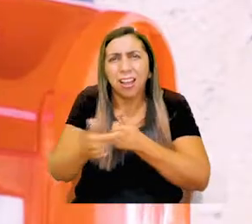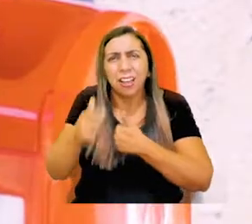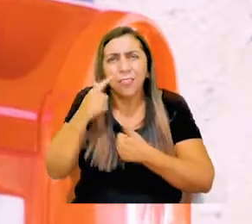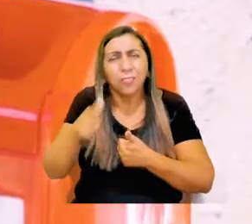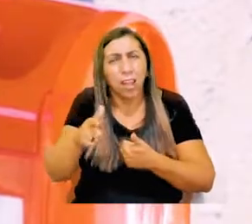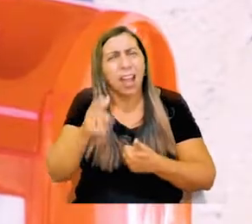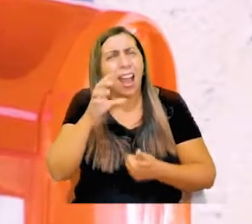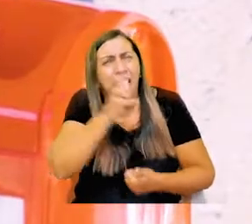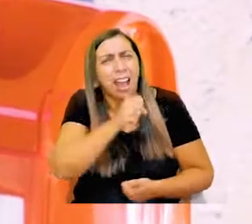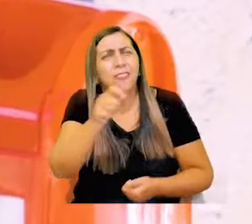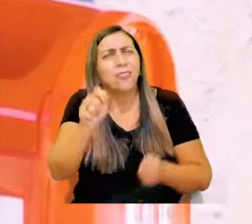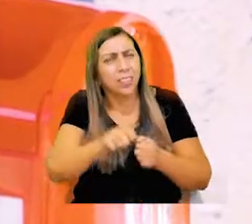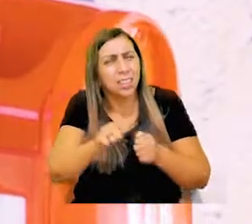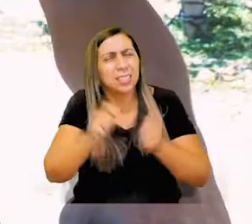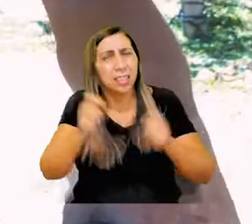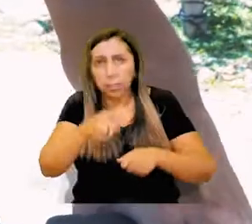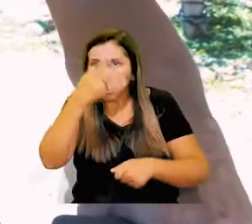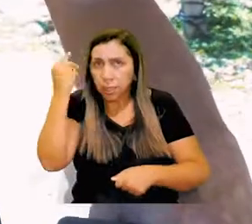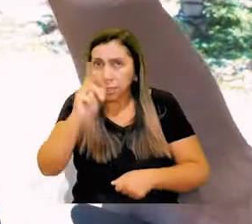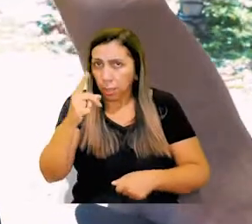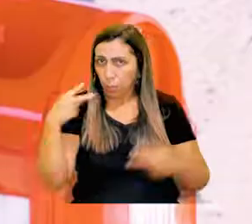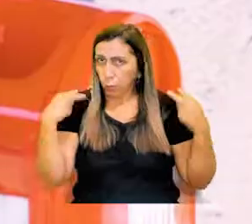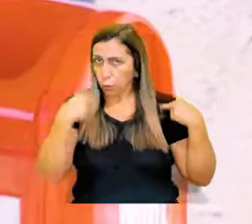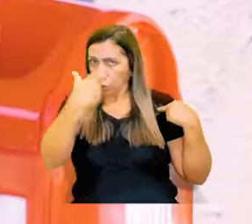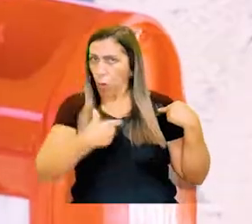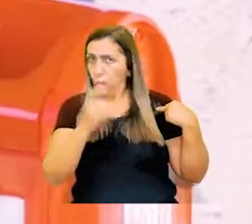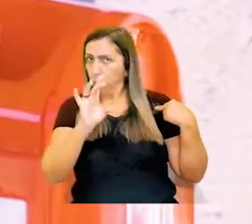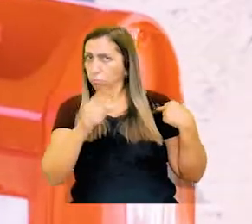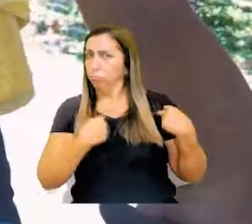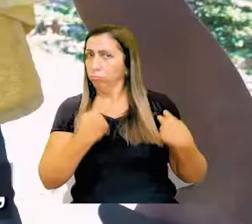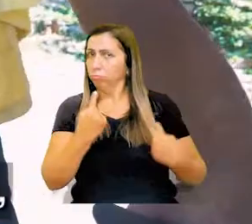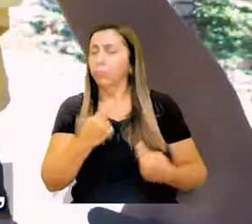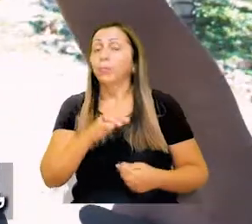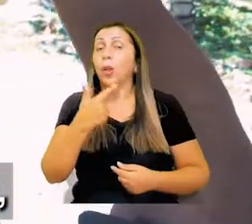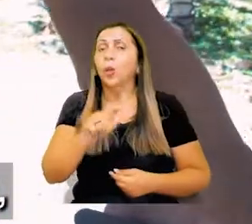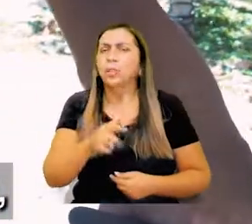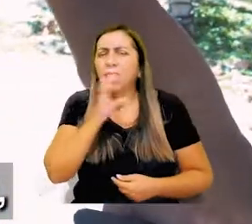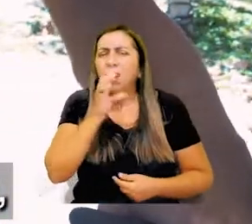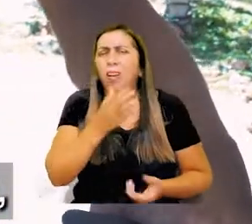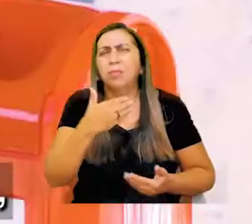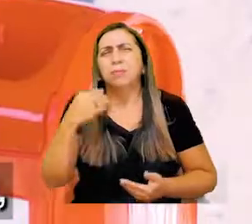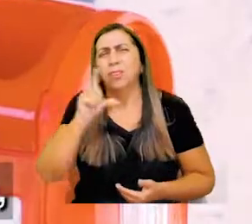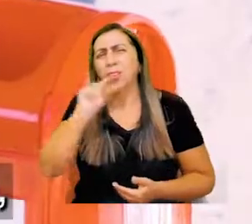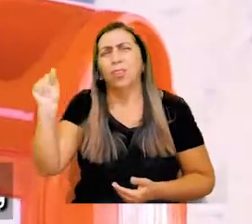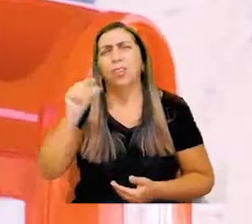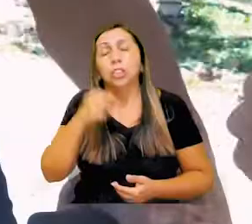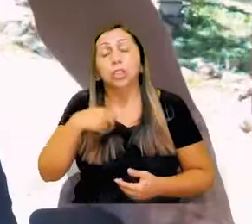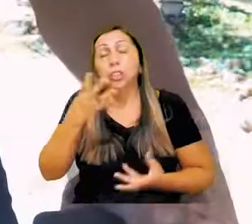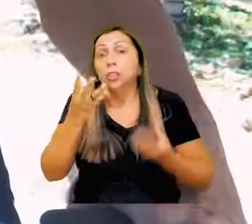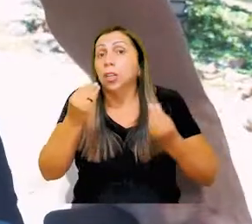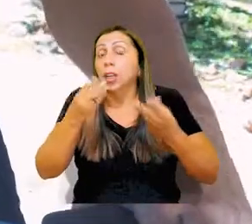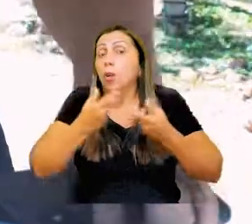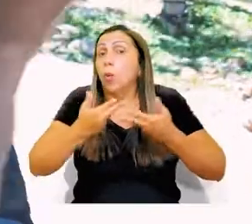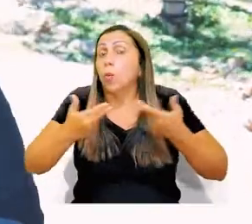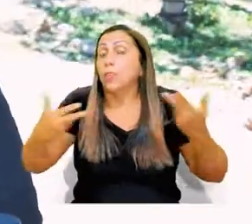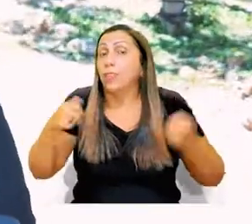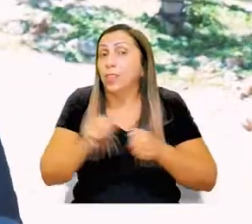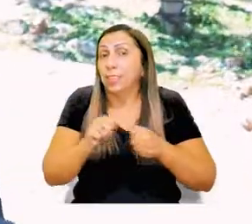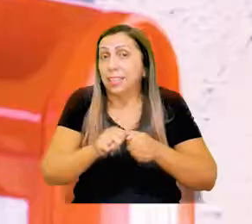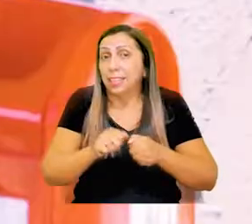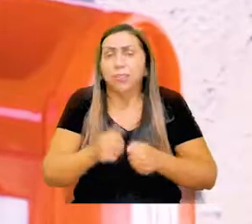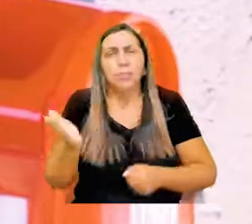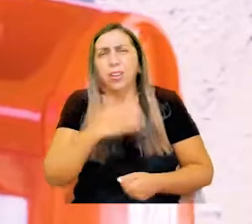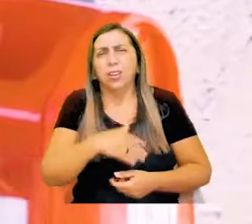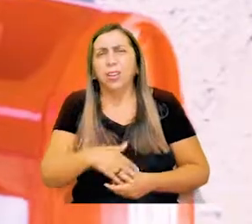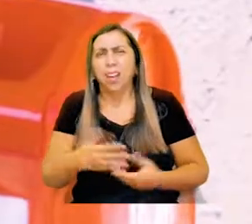notificações. Acabou, mas isso aqui é no instante, macho. Não esqueça não, motorista sou eu, viu? E outra coisa, termina logo isso aí pra nós, bora, bora, que eu tô cheio de coisa